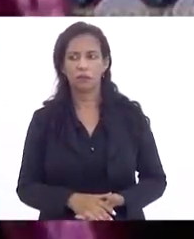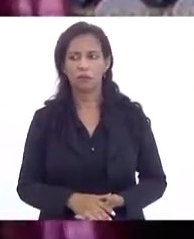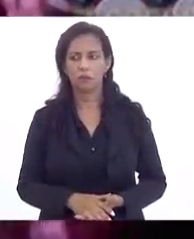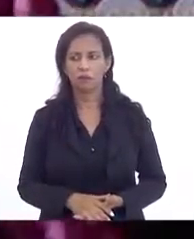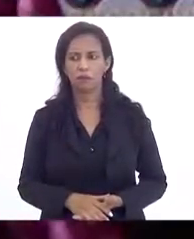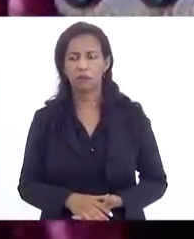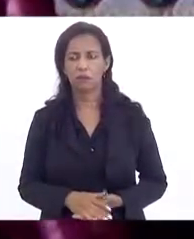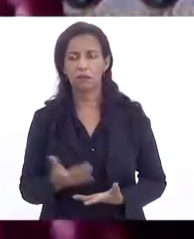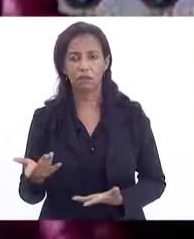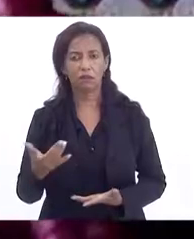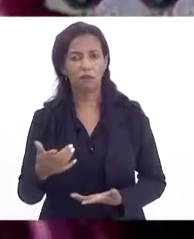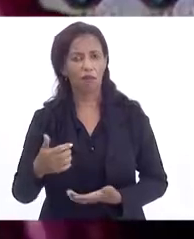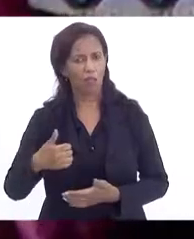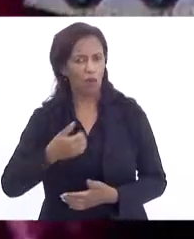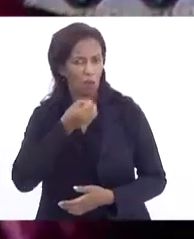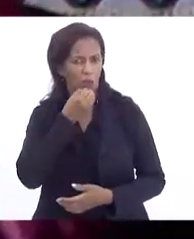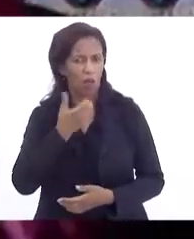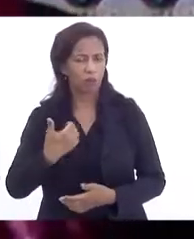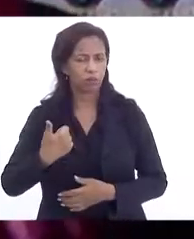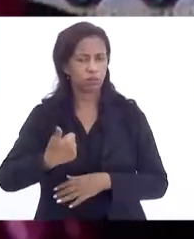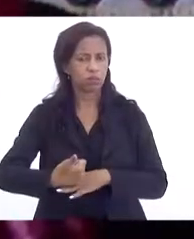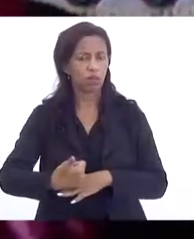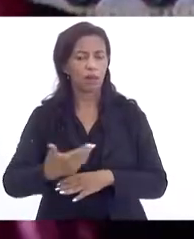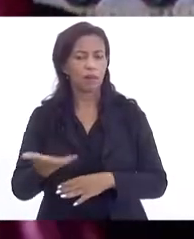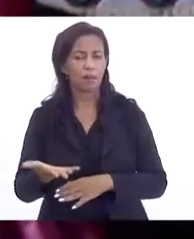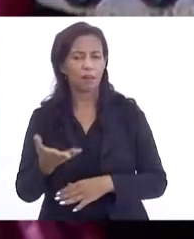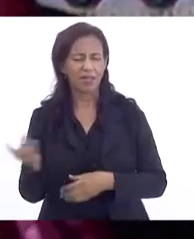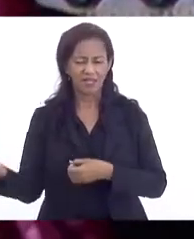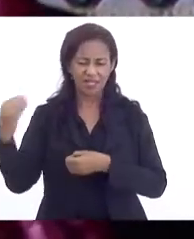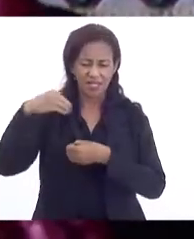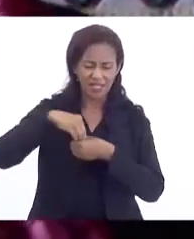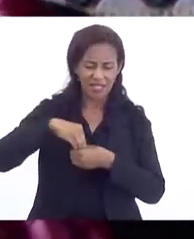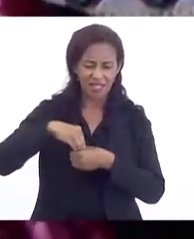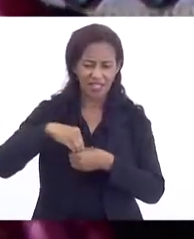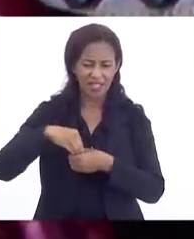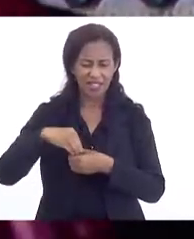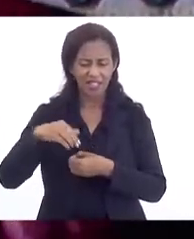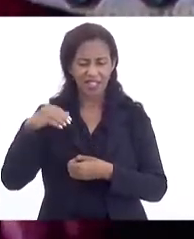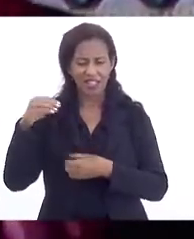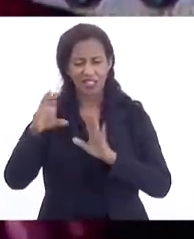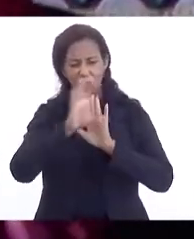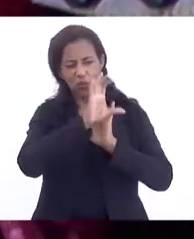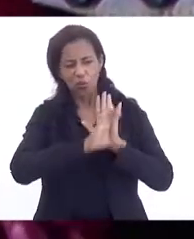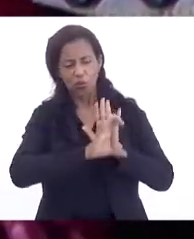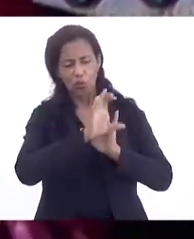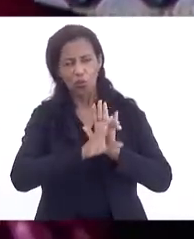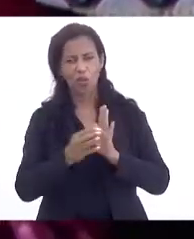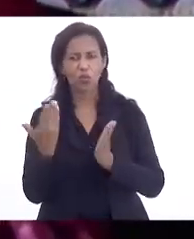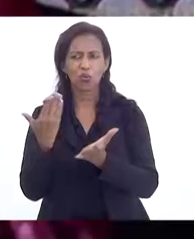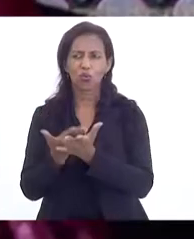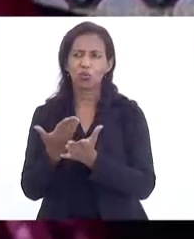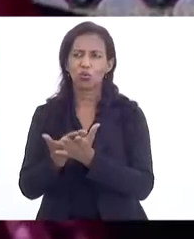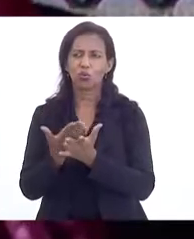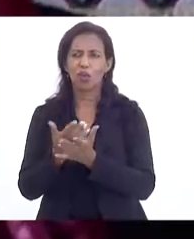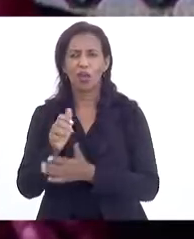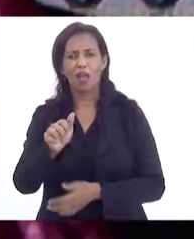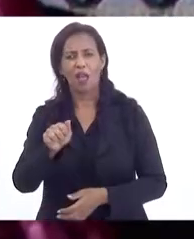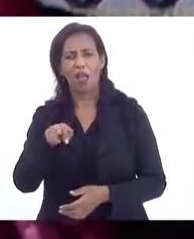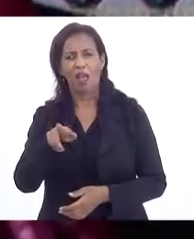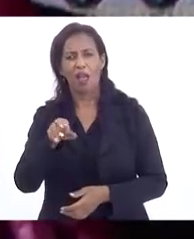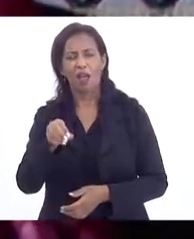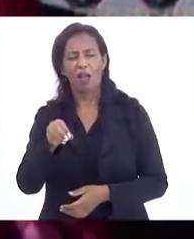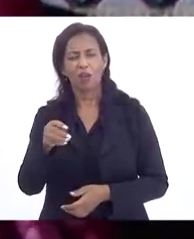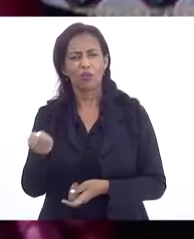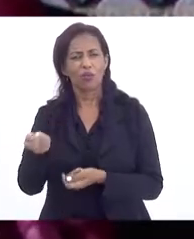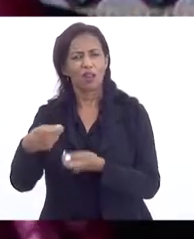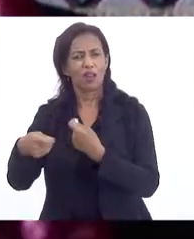uma questão muito legítima agora. Inserir no âmbito do currículo escolar, né, o